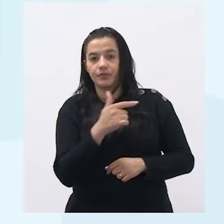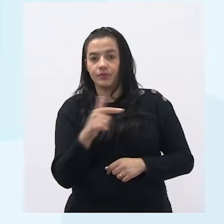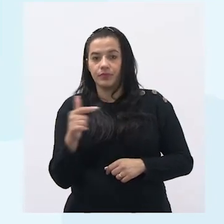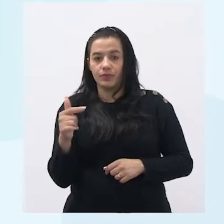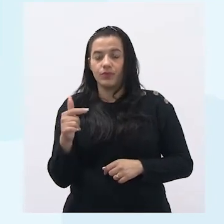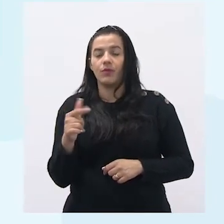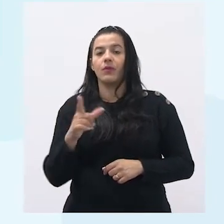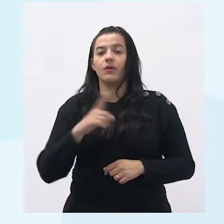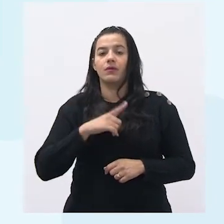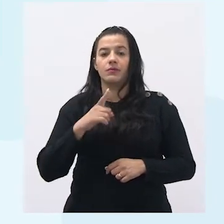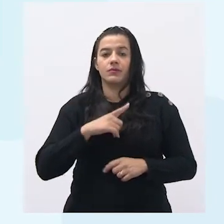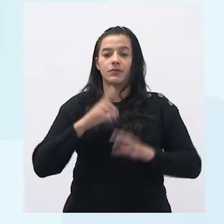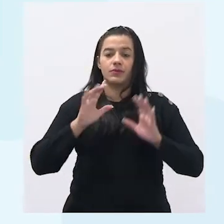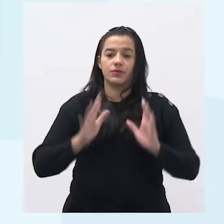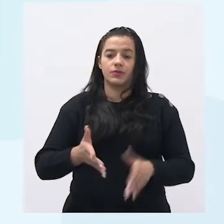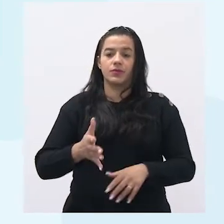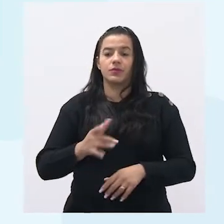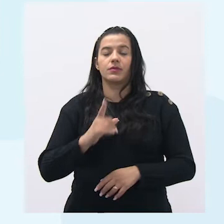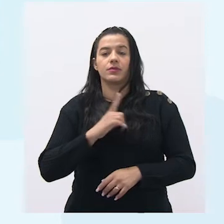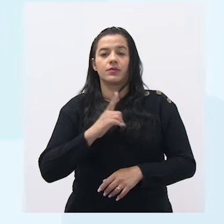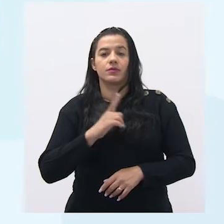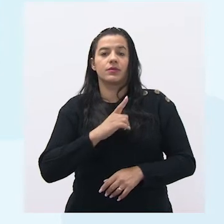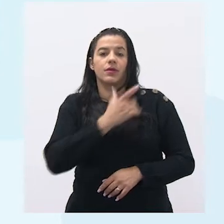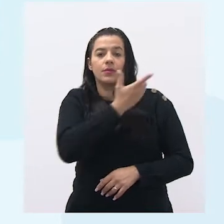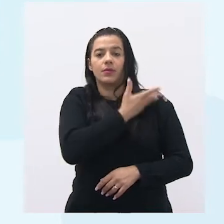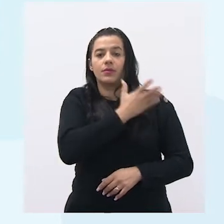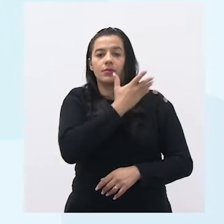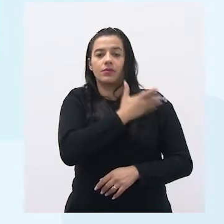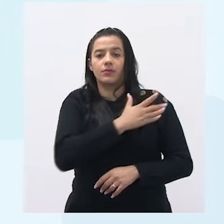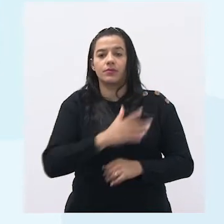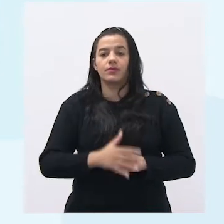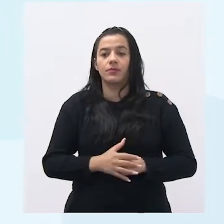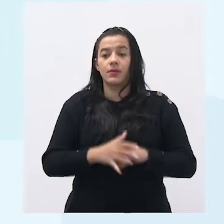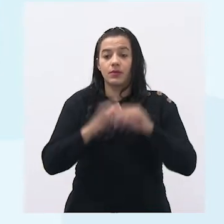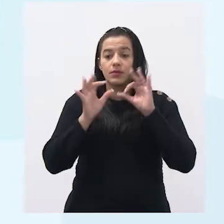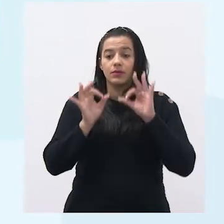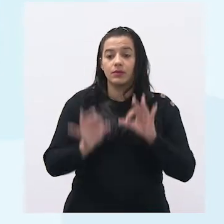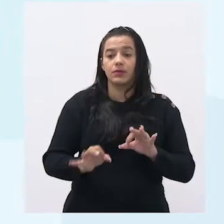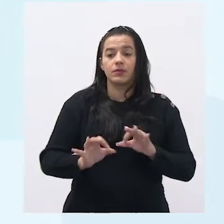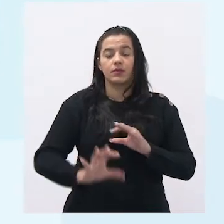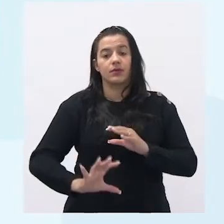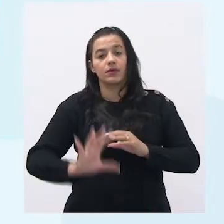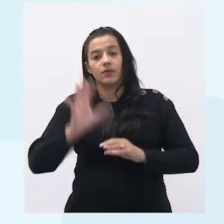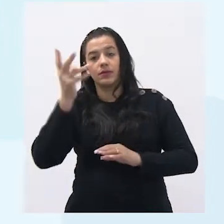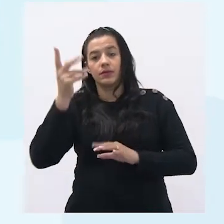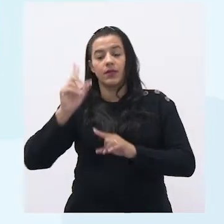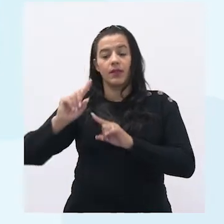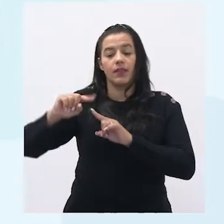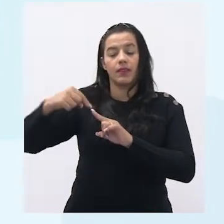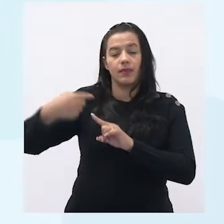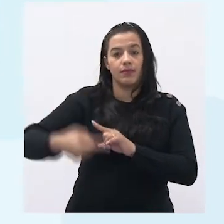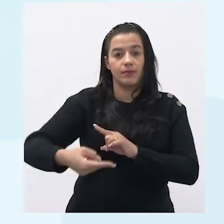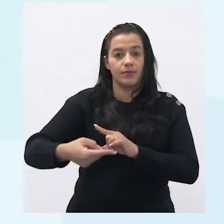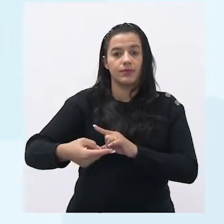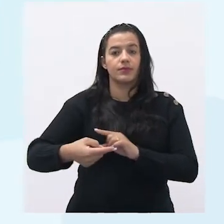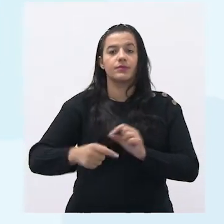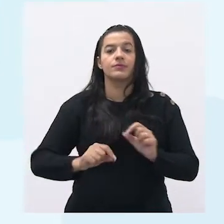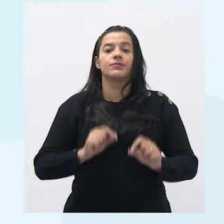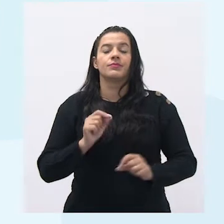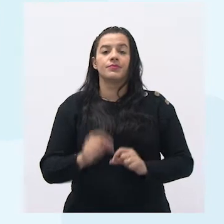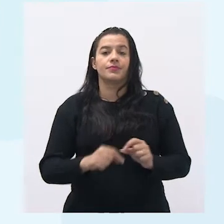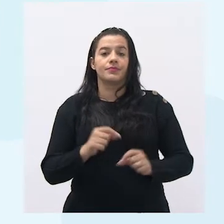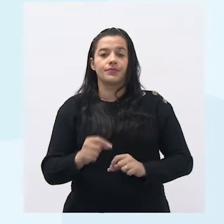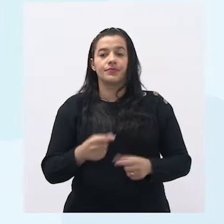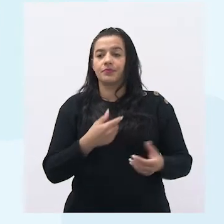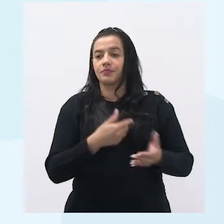gente estabeleceu um pré-conceito. E, fato, o que vai acontecer depois disso, né, seja o